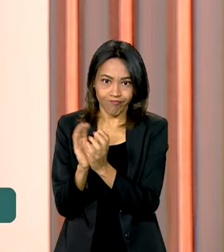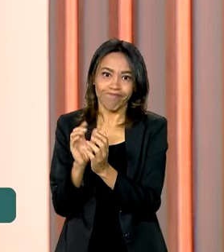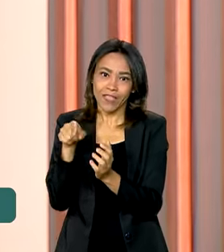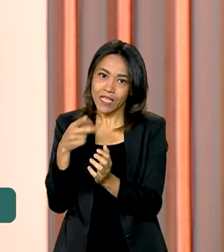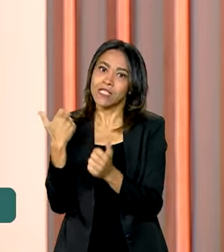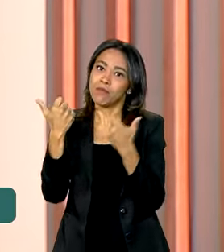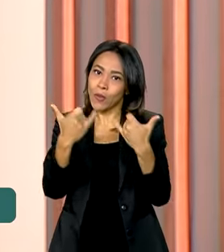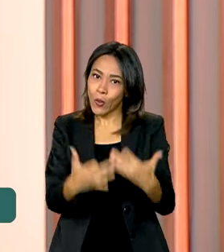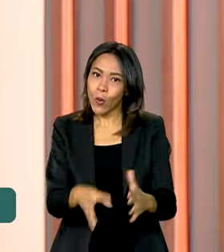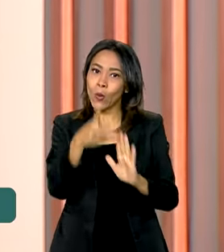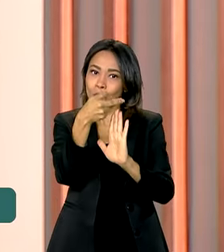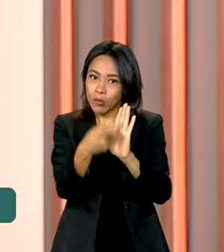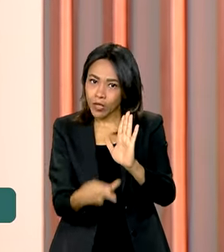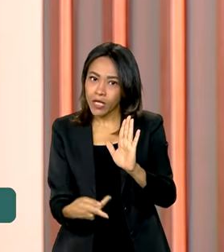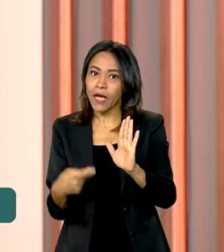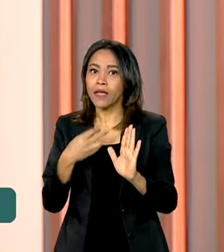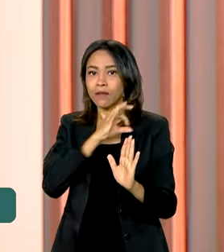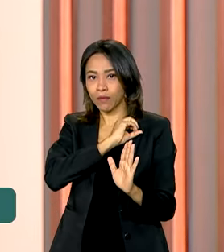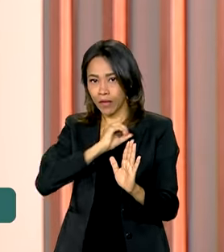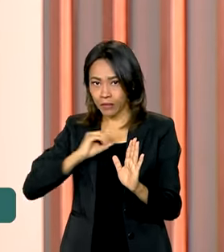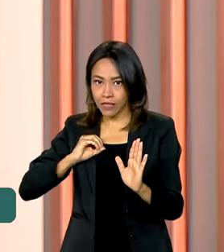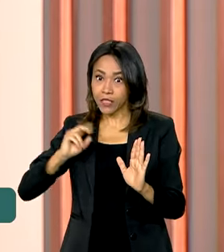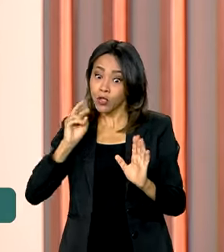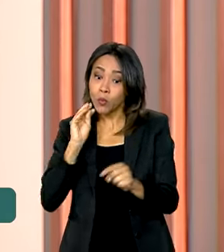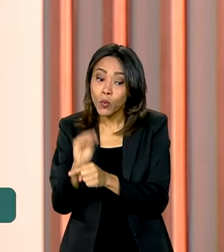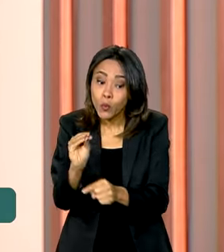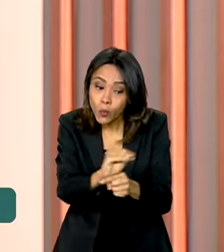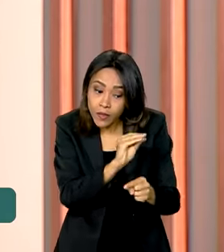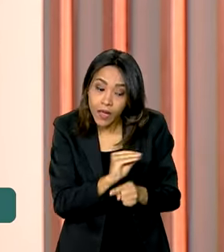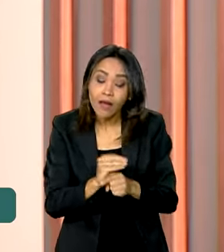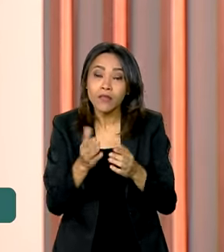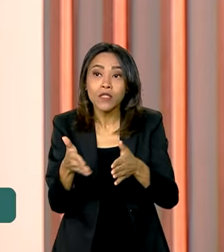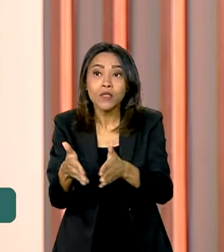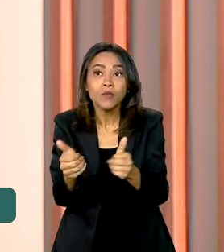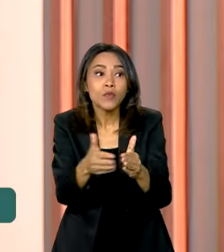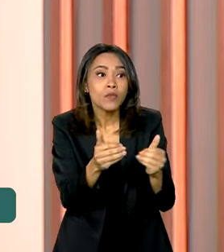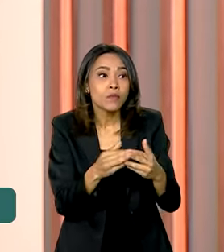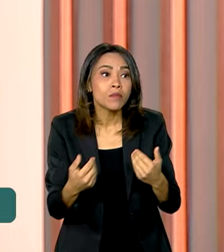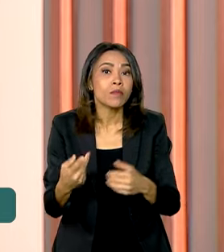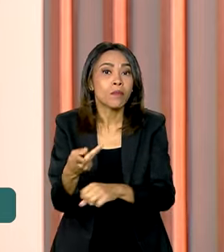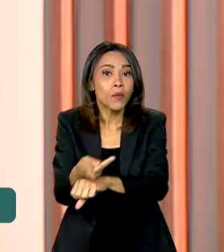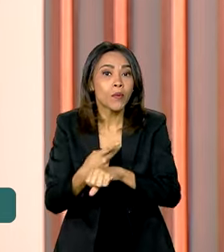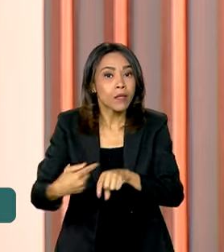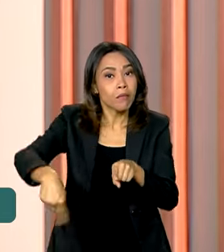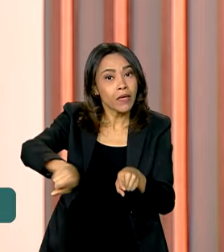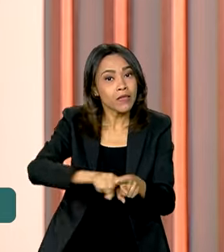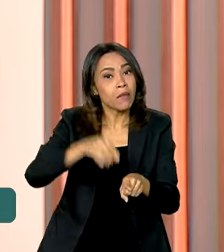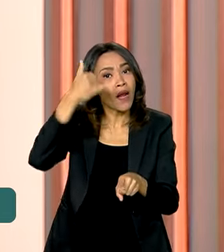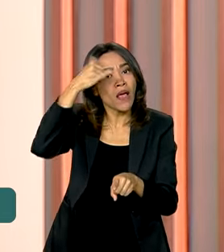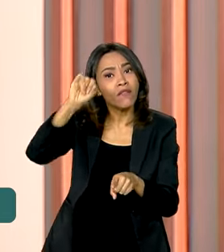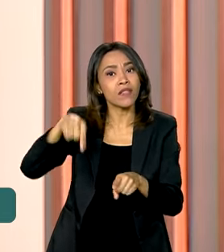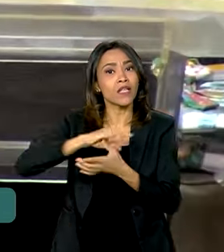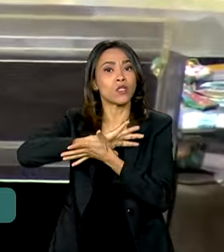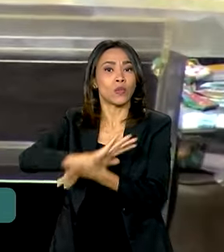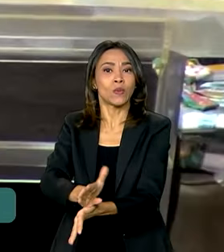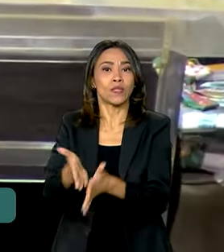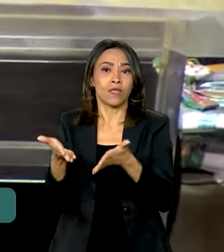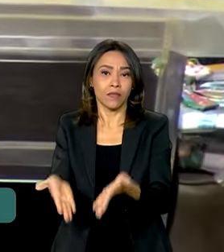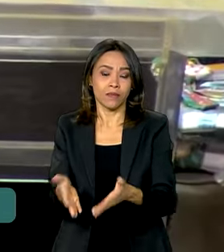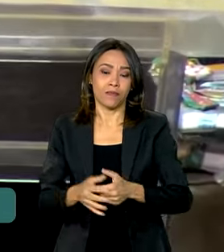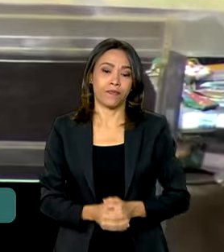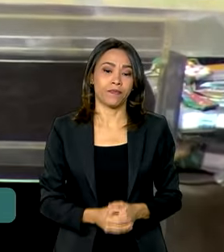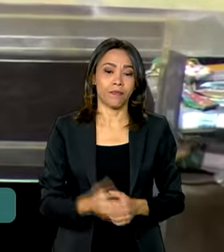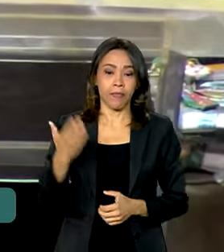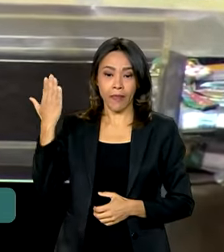projetos de preservação ambiental e da necessidade de parcerias para combater a destruição da Caatinga. Nós